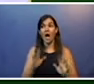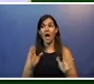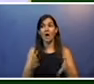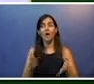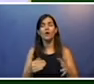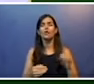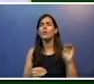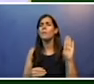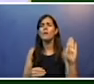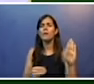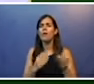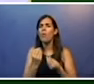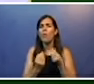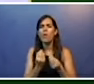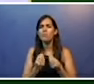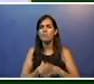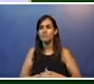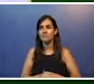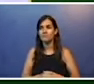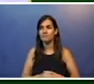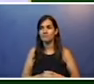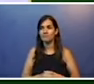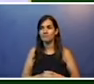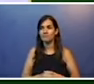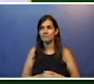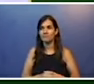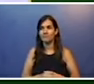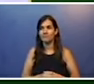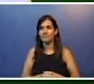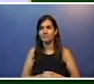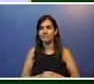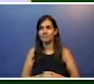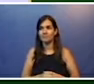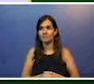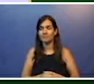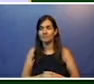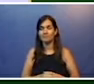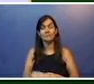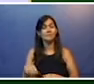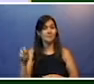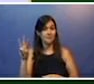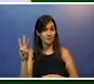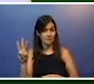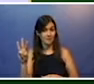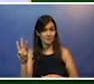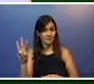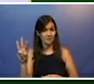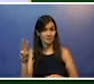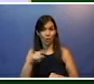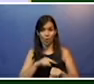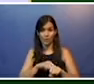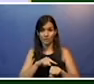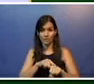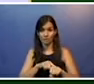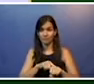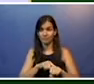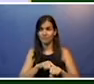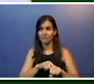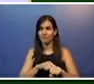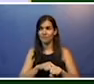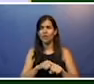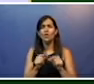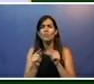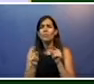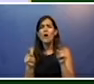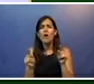hora está marcando aqui? A mesma coisa. Olha o primeiro ponteiro menor. Está marcando 3. E o maior, que é do minuto?